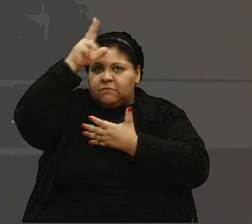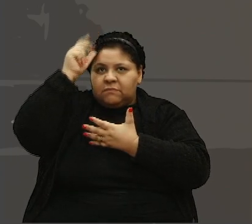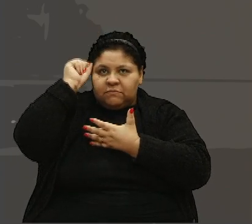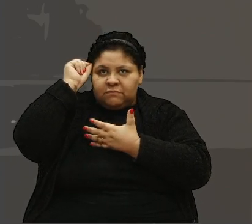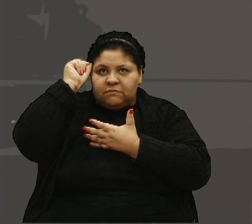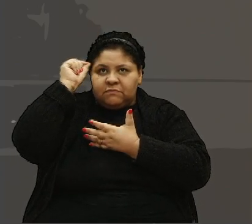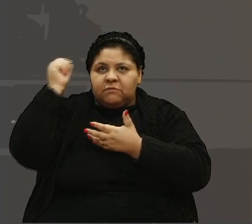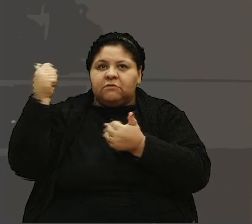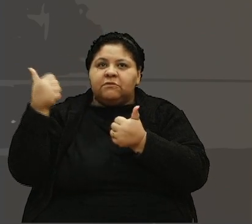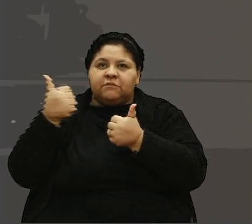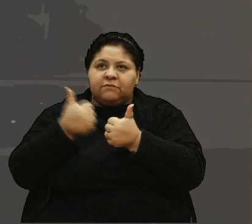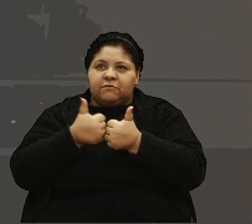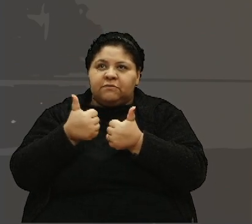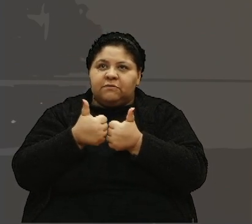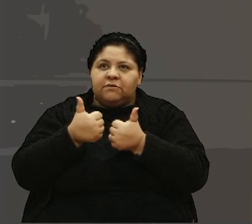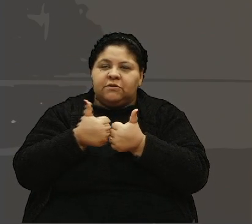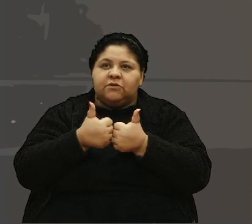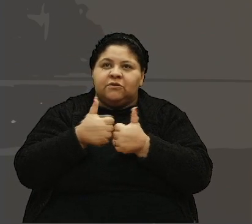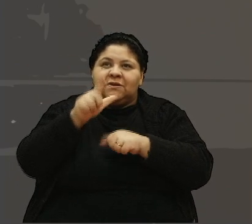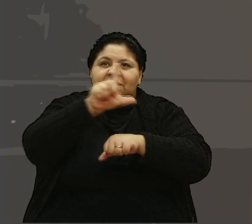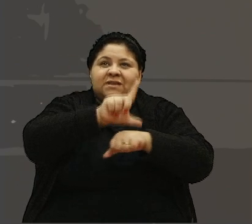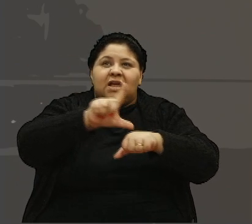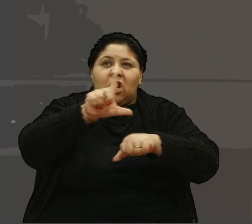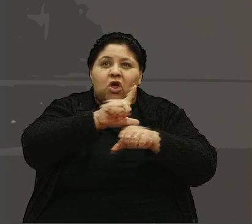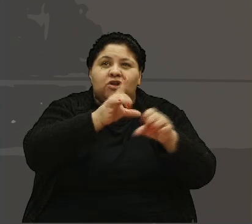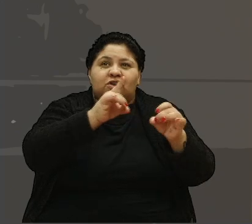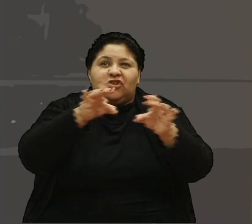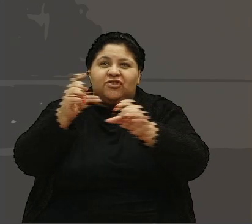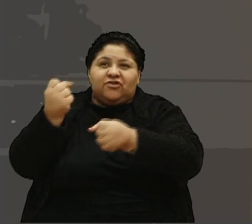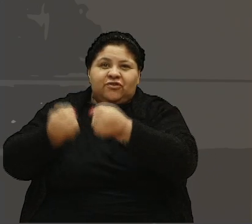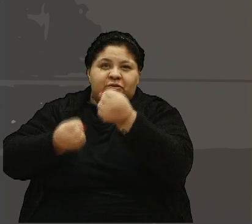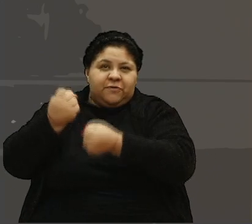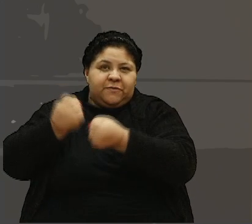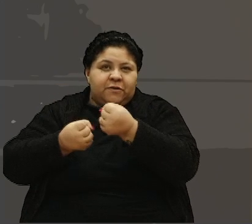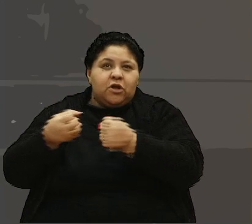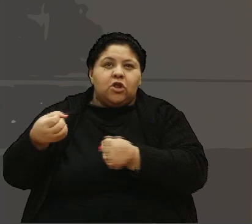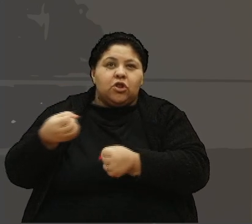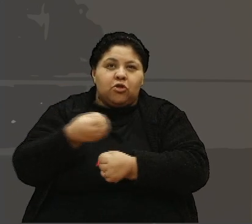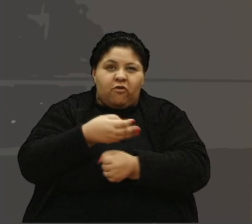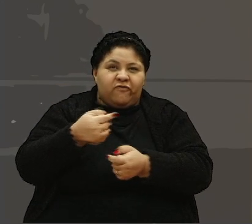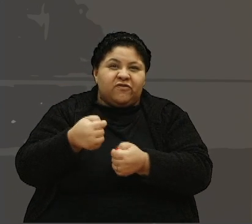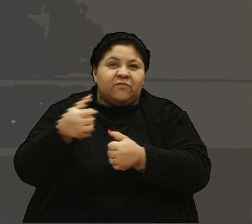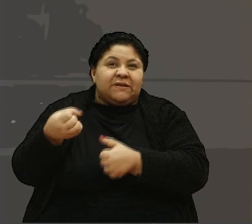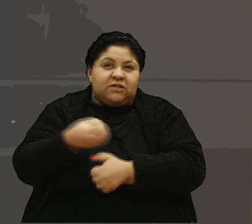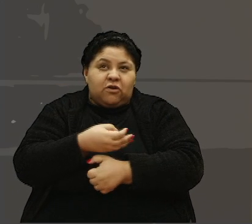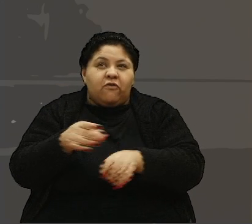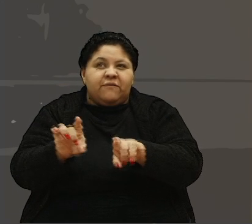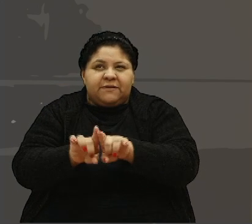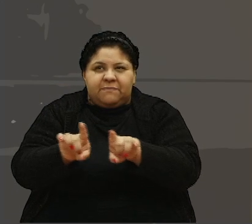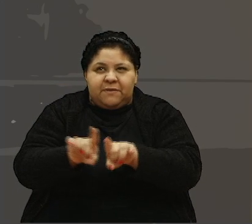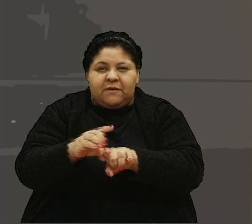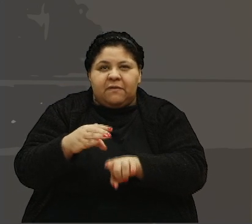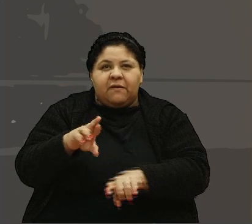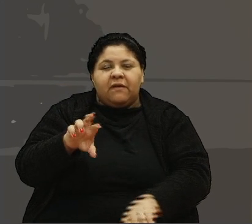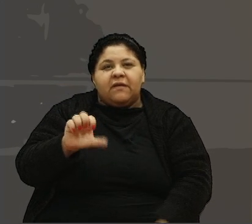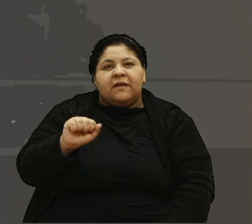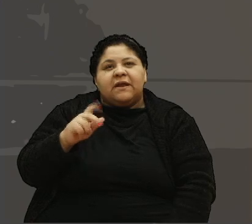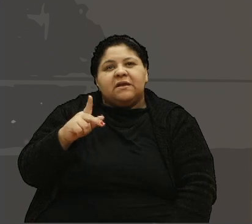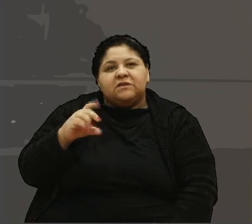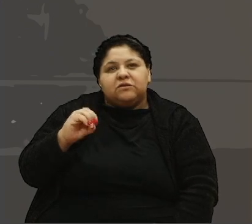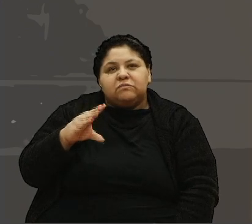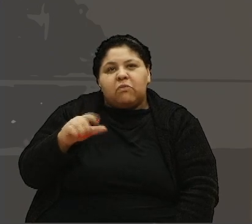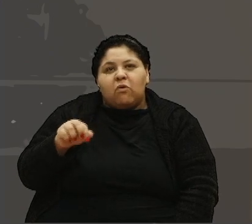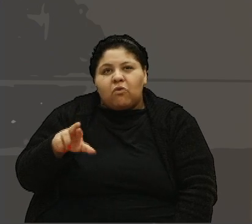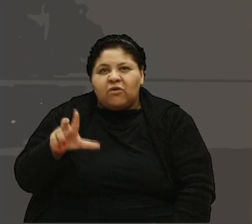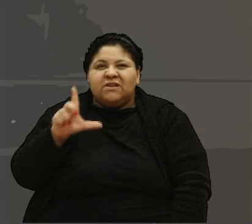ali junto à Crespocar, revendedora de carros novos e seminovos, e onde que estava, né,